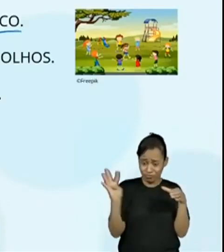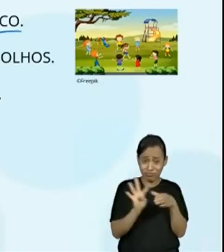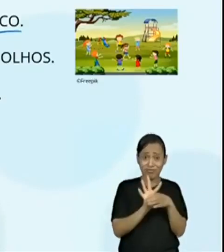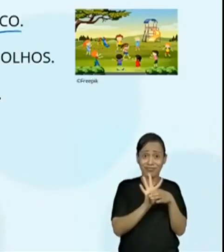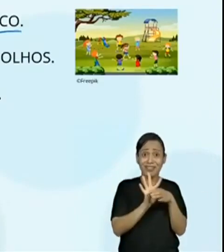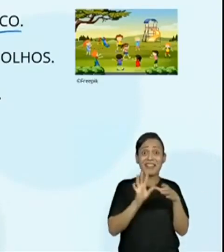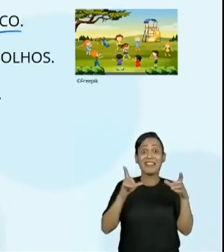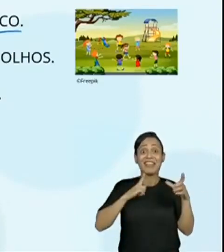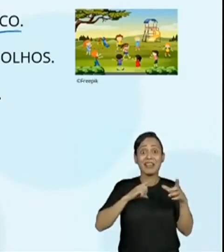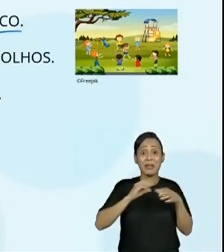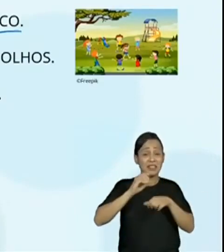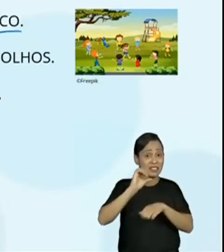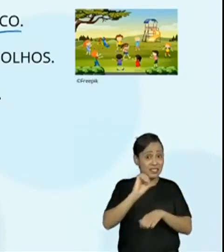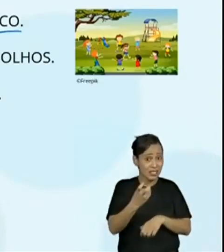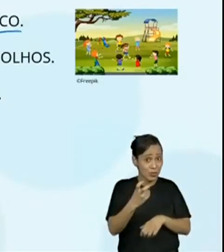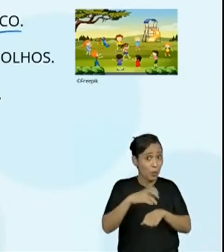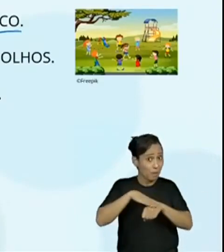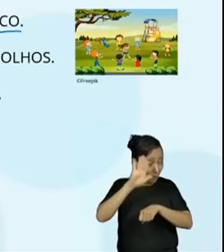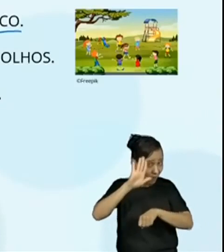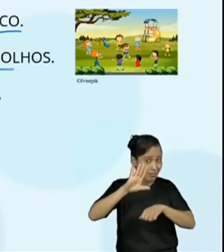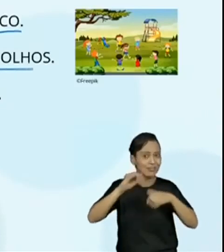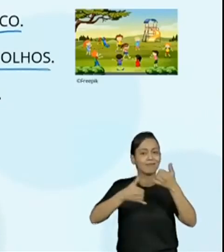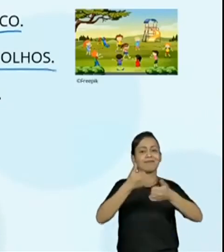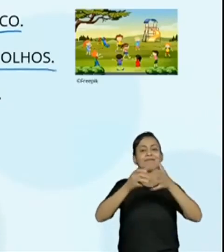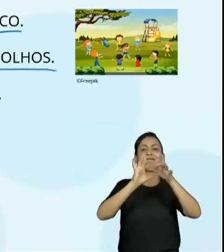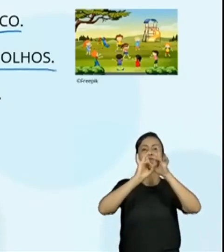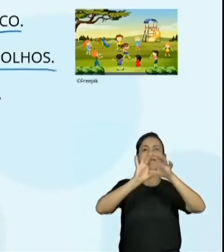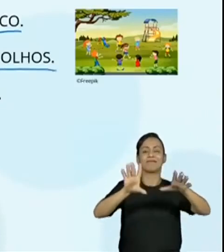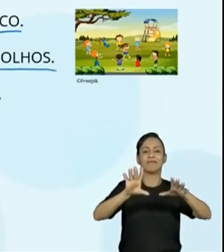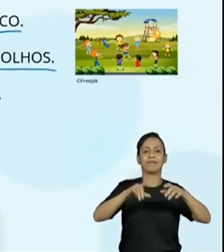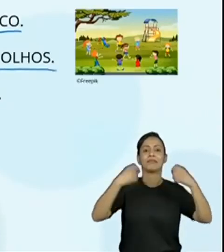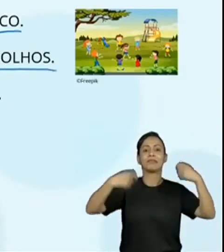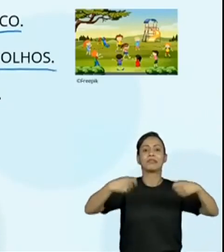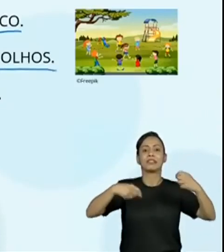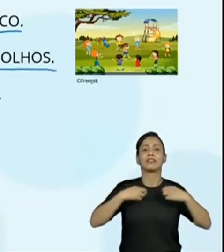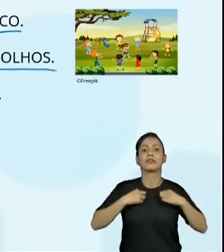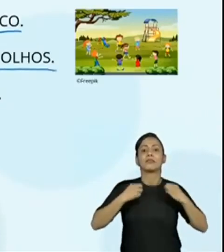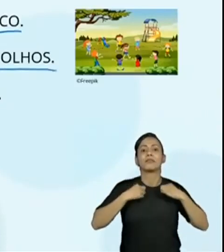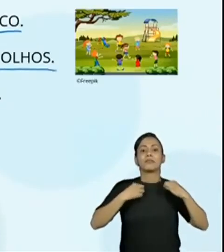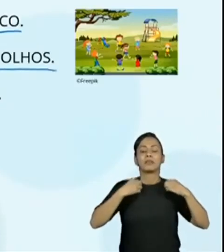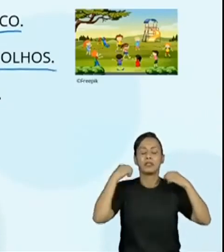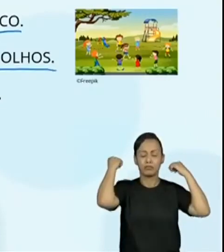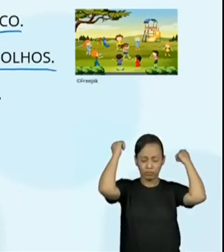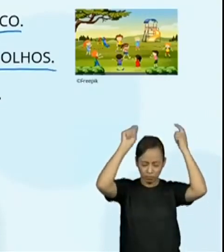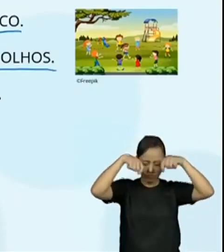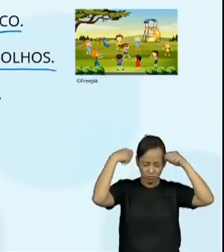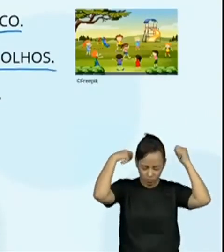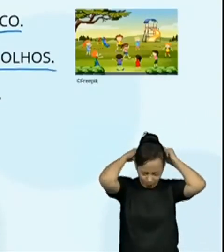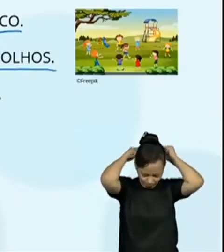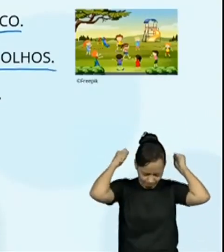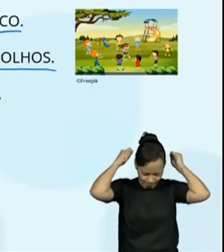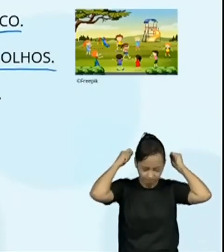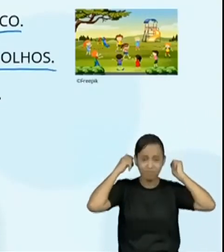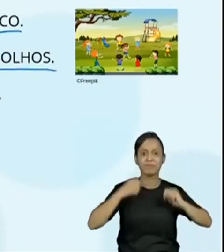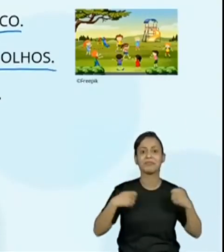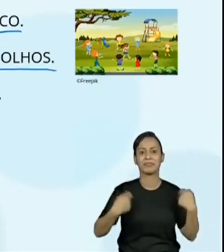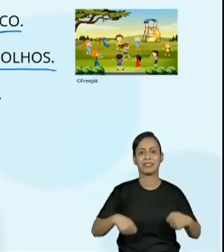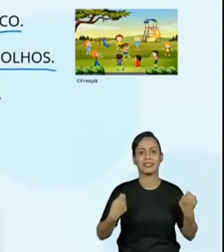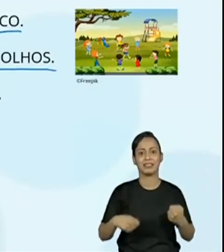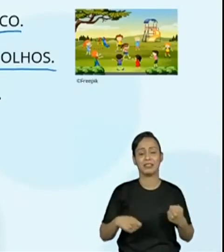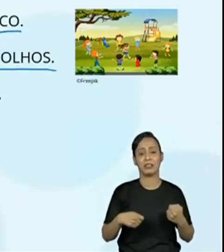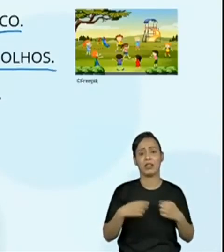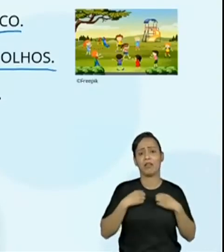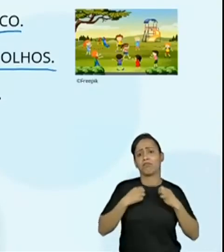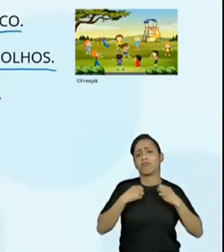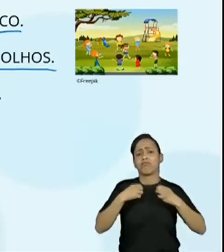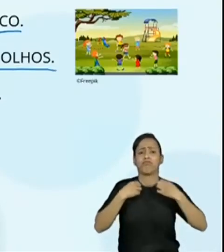necessário, uma venda para os olhos. Pode ser pano, né? Um tecido qualquer,